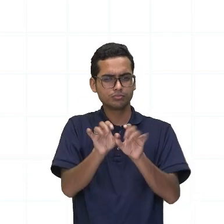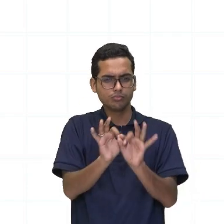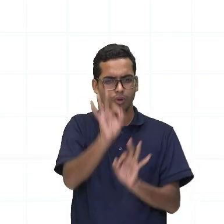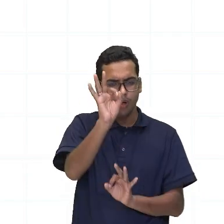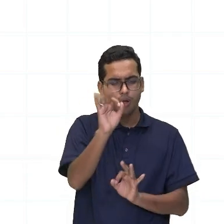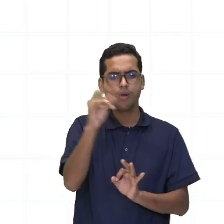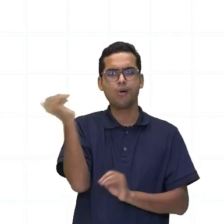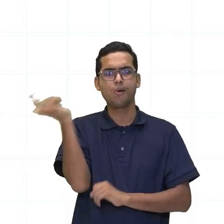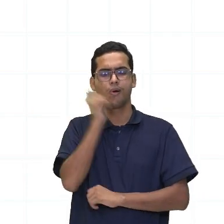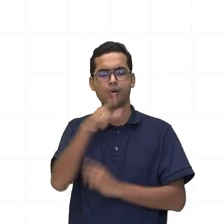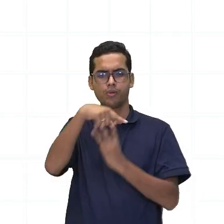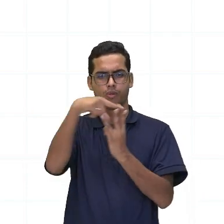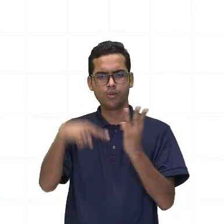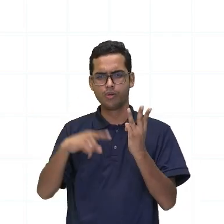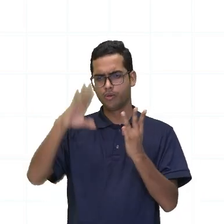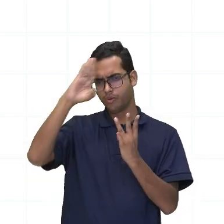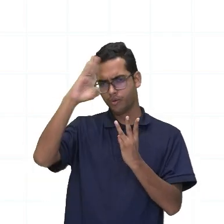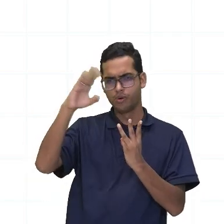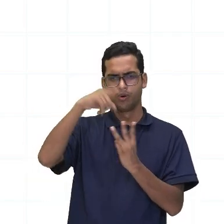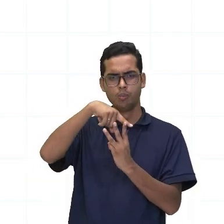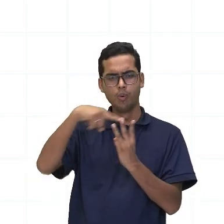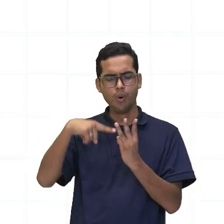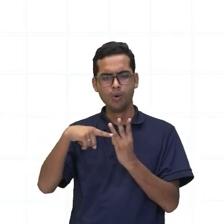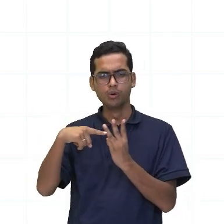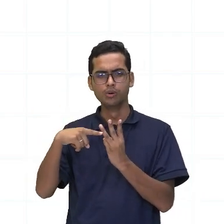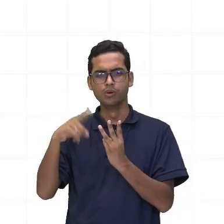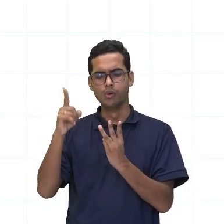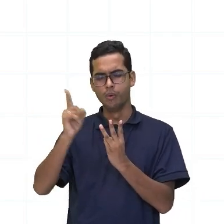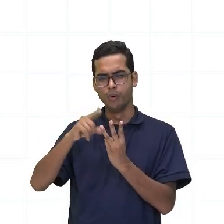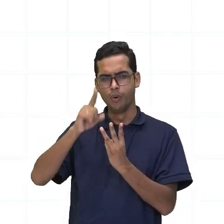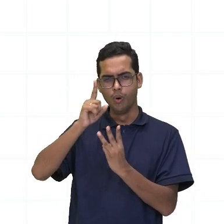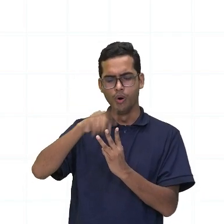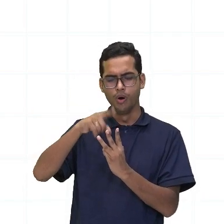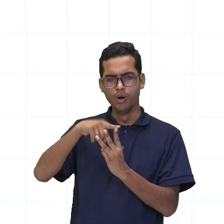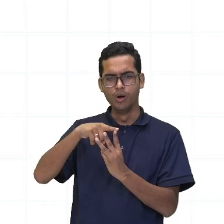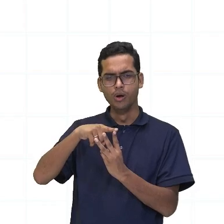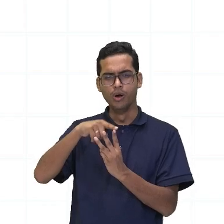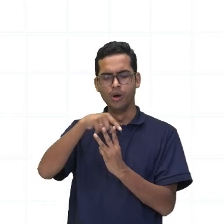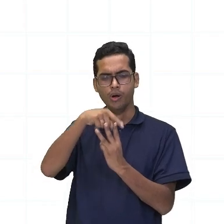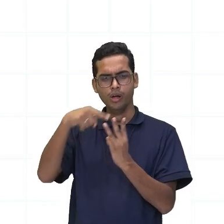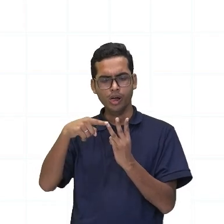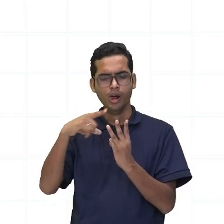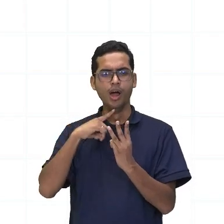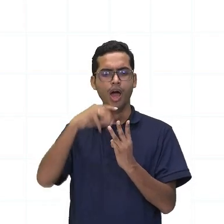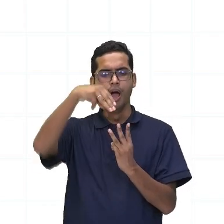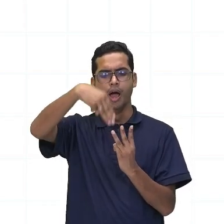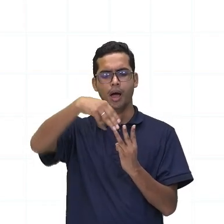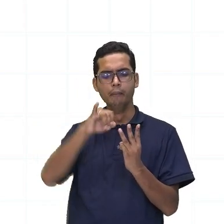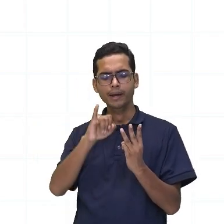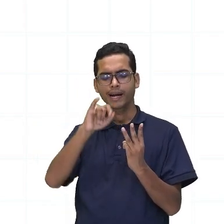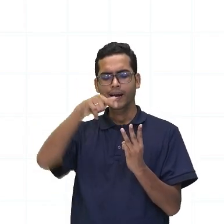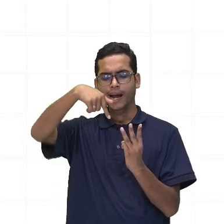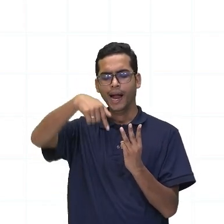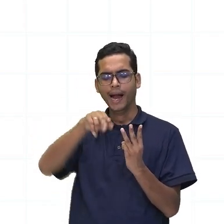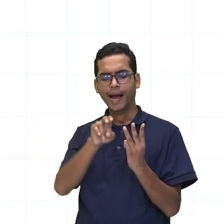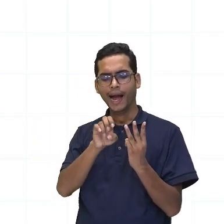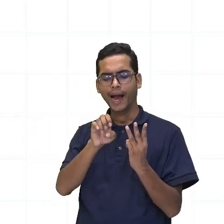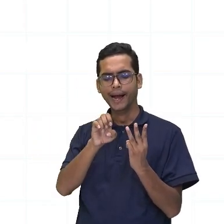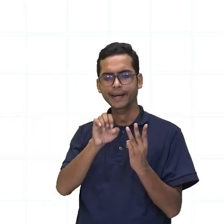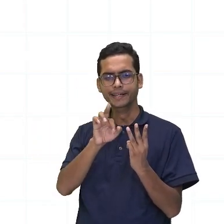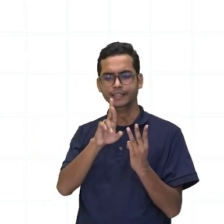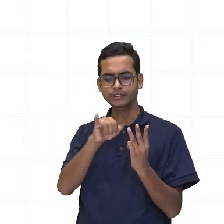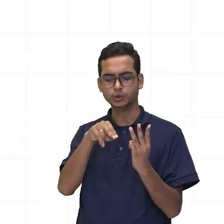Então, nós temos as 3 pirâmides, Khafre, tá? Quéops e Miquerinos. E o que nós podemos falar de